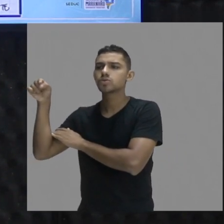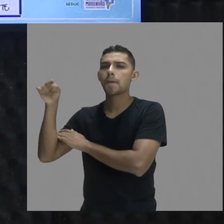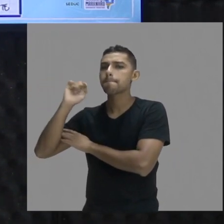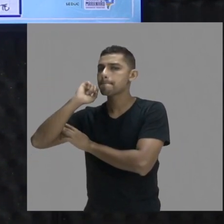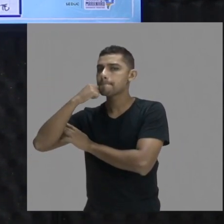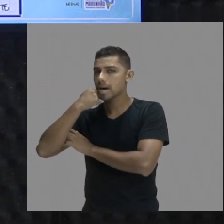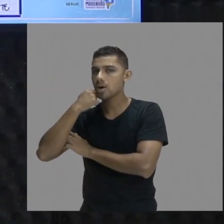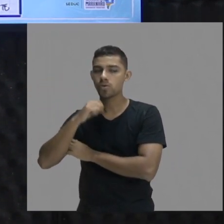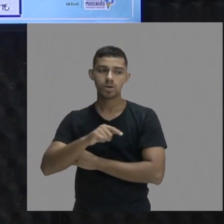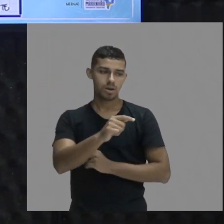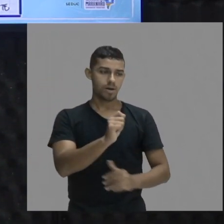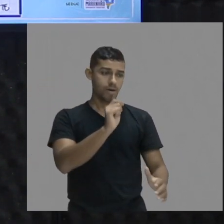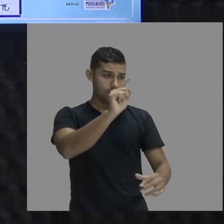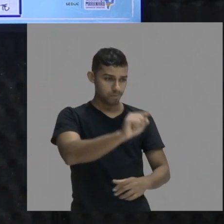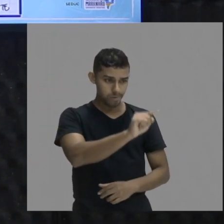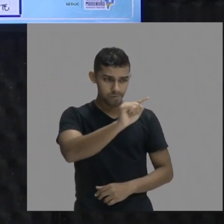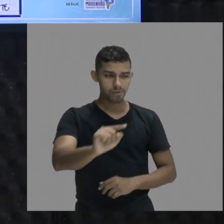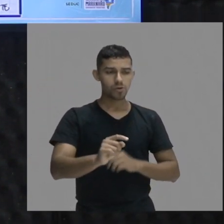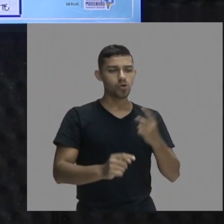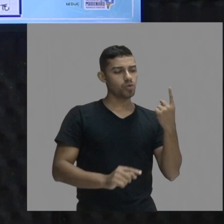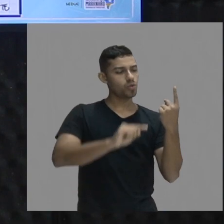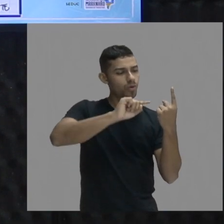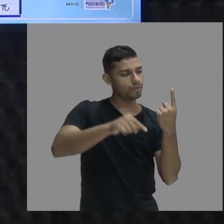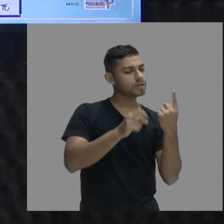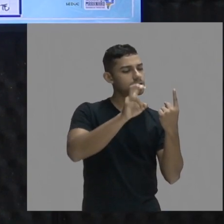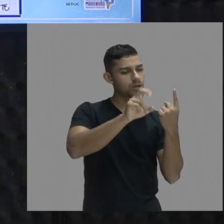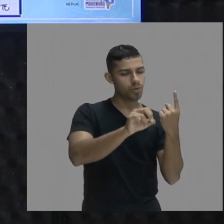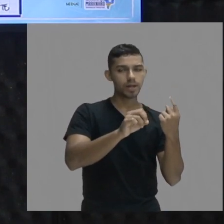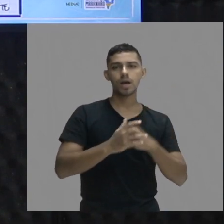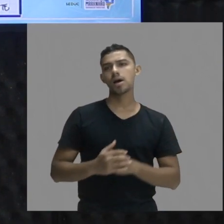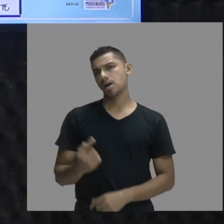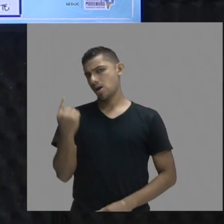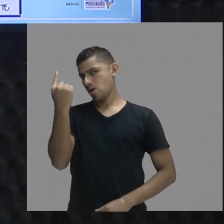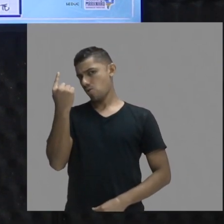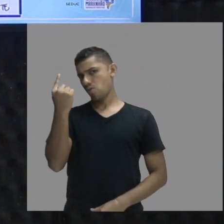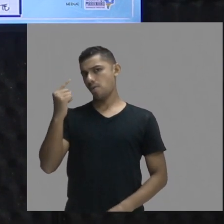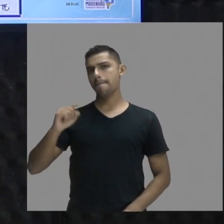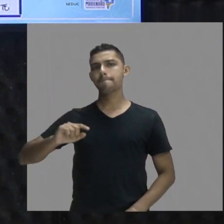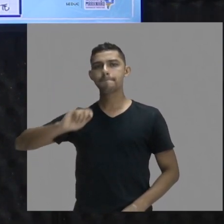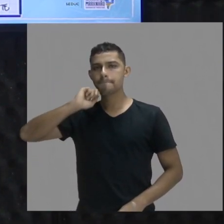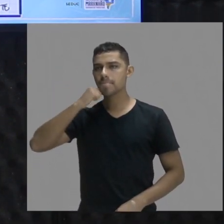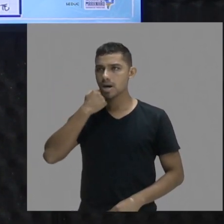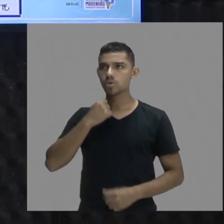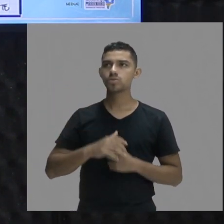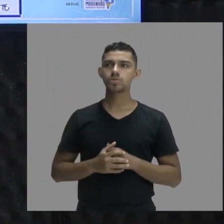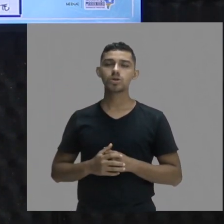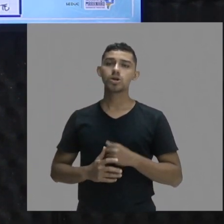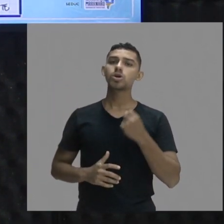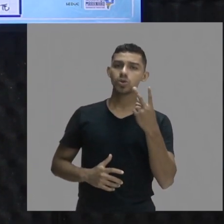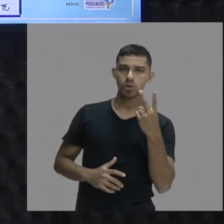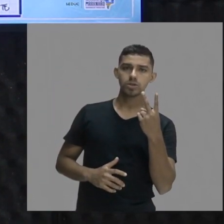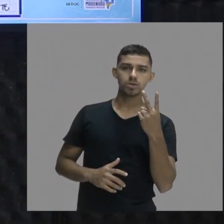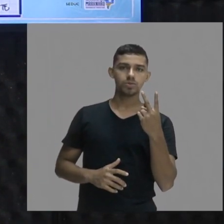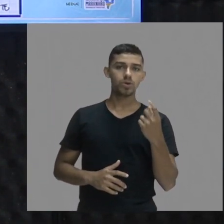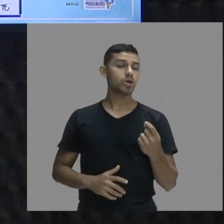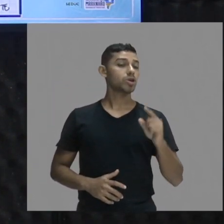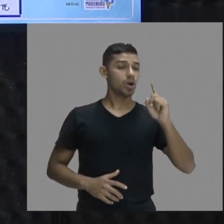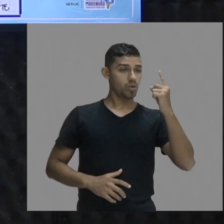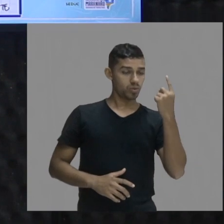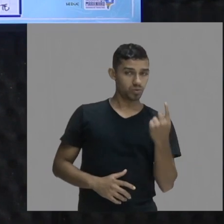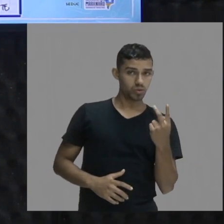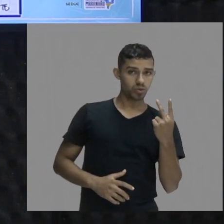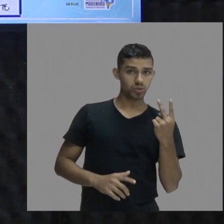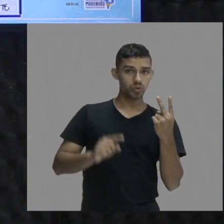1,50. Não é verdade? Se for um pão, 1,50 vezes 1 dá 1,50. Se for dois pães, 1,50 vezes 2 dá